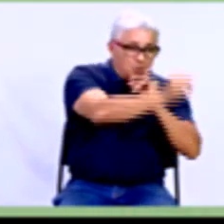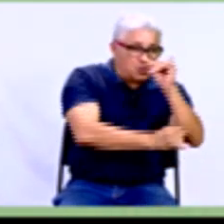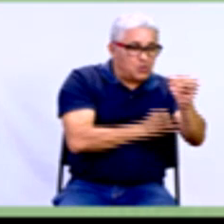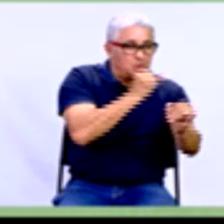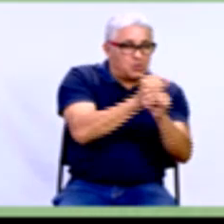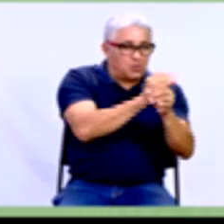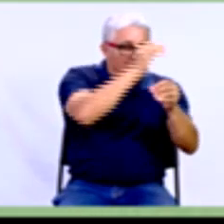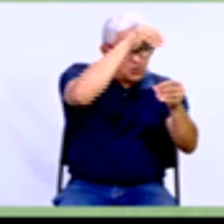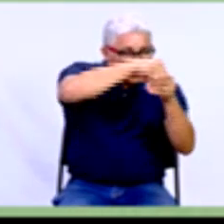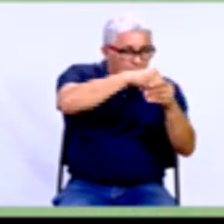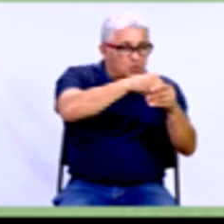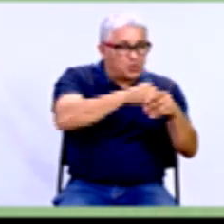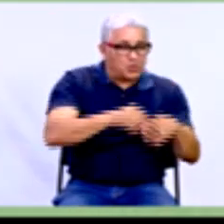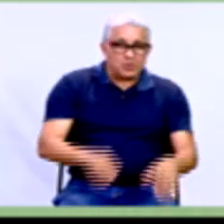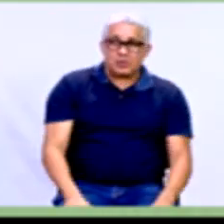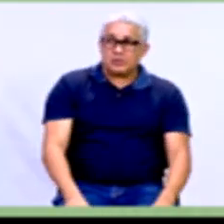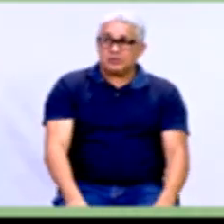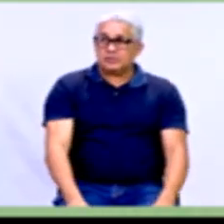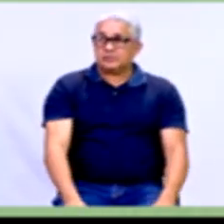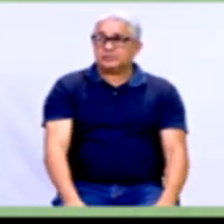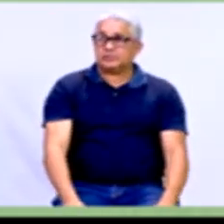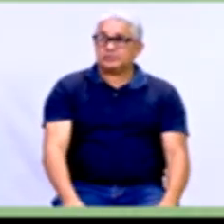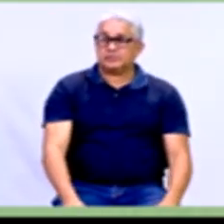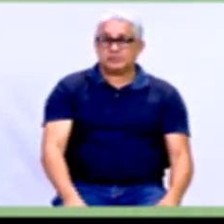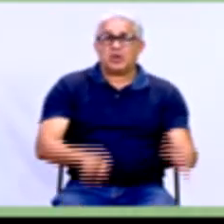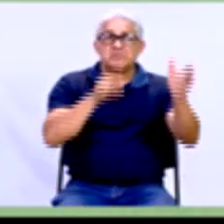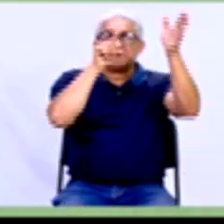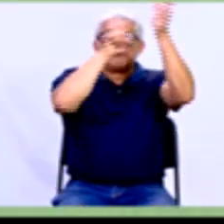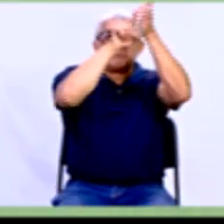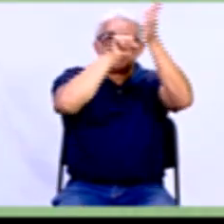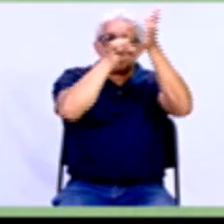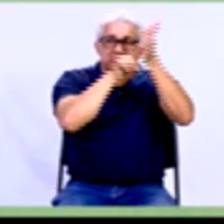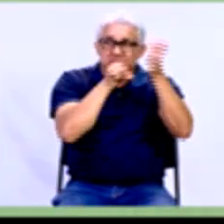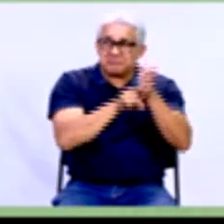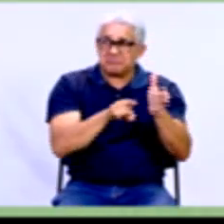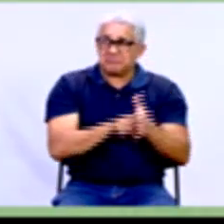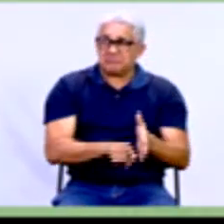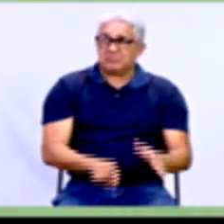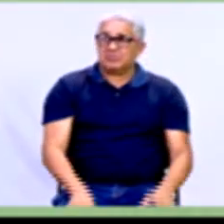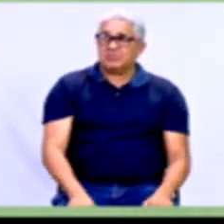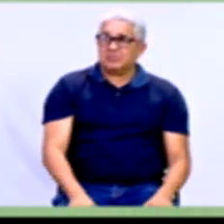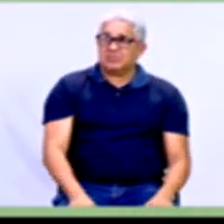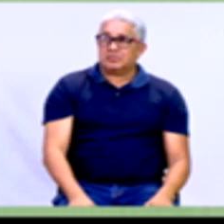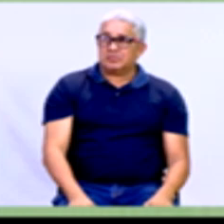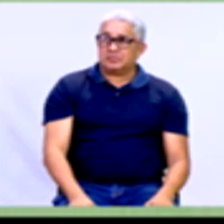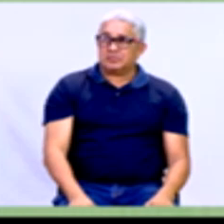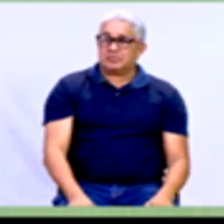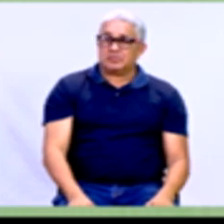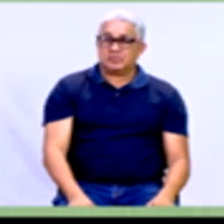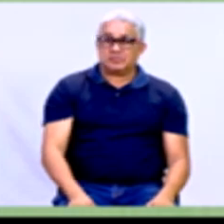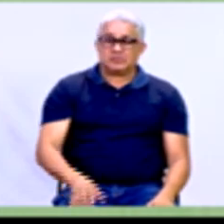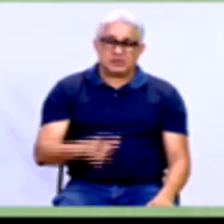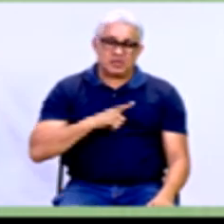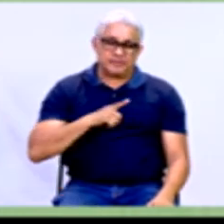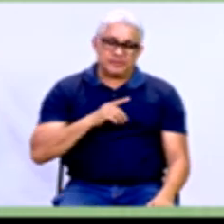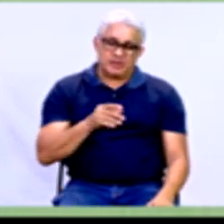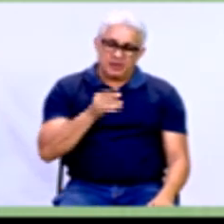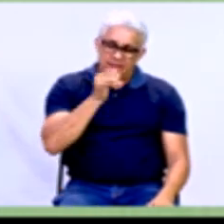pela internet. Então, vamos elaborar um questionário? Nesse questionário vai